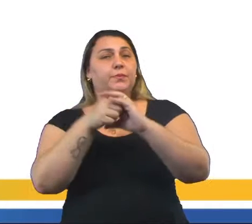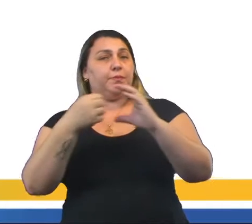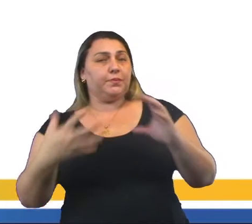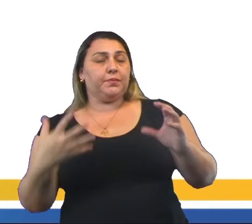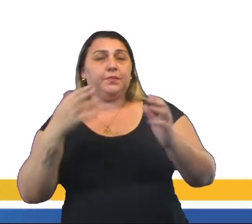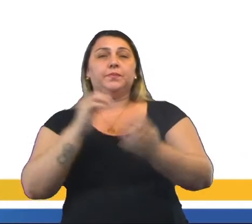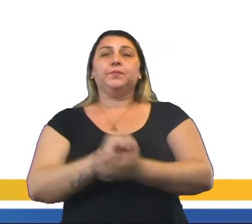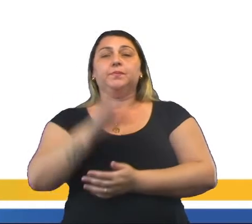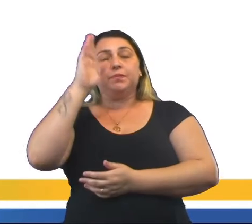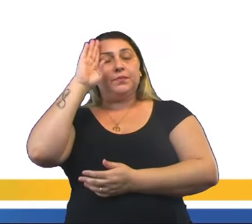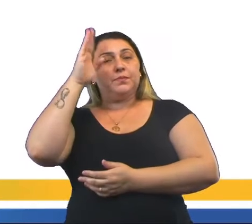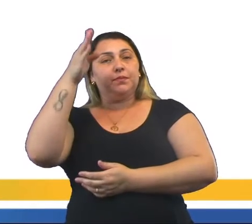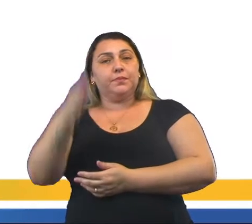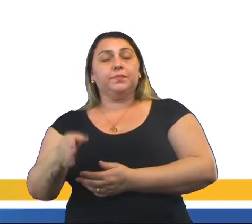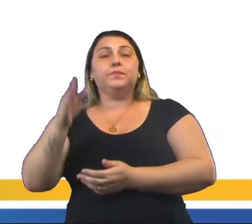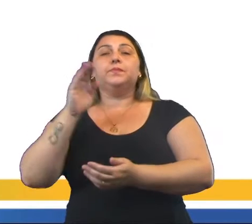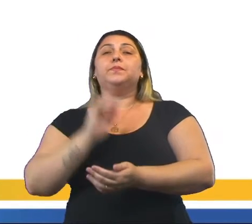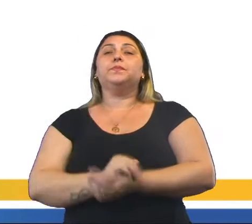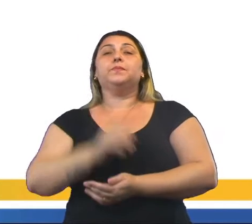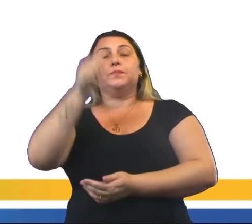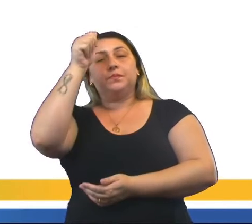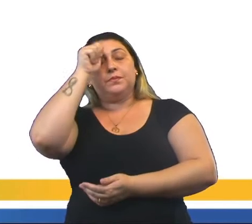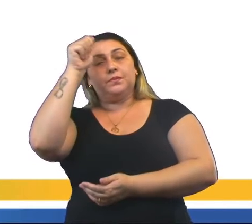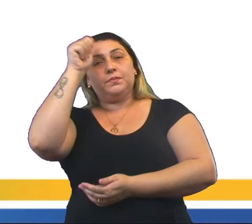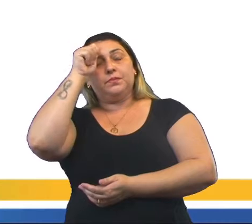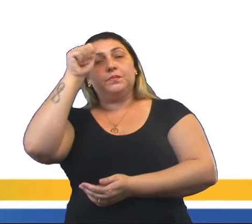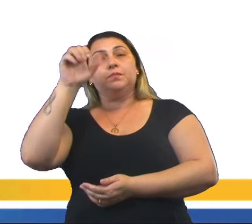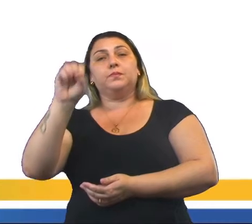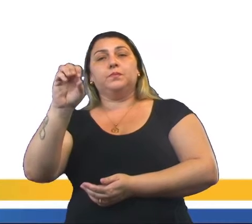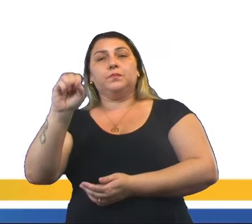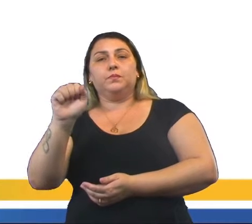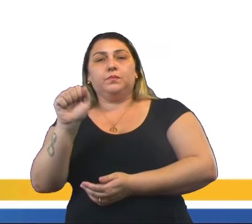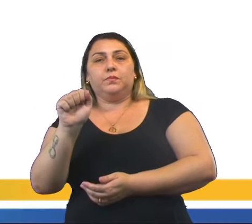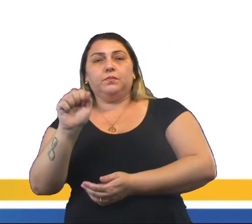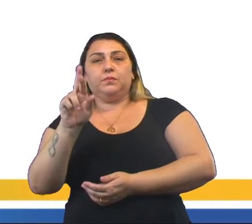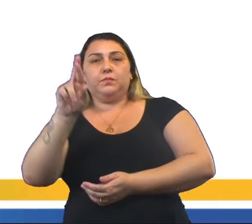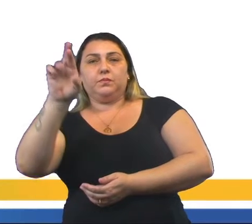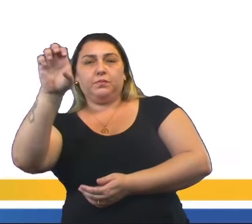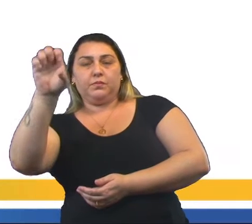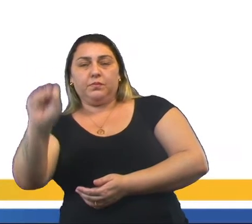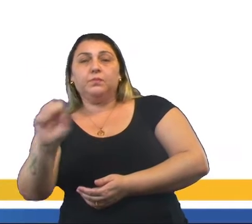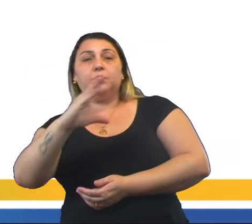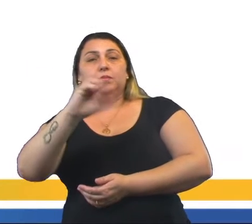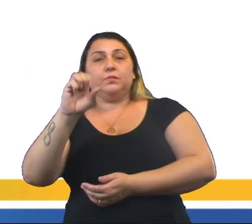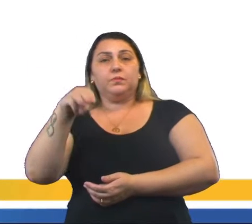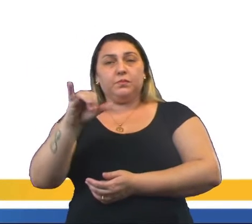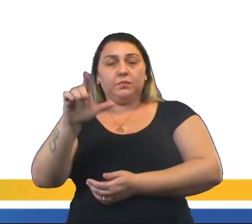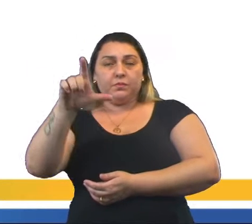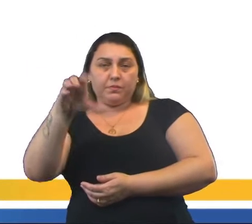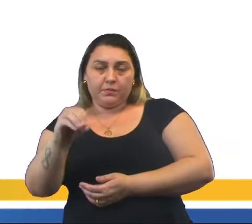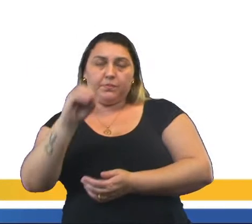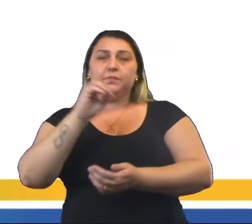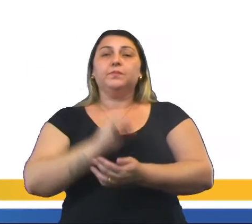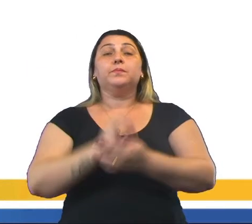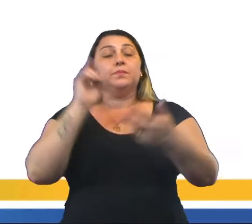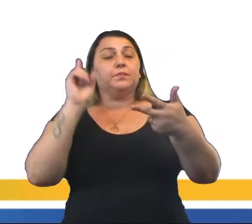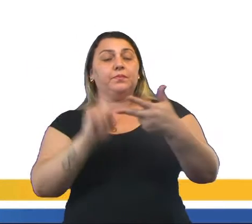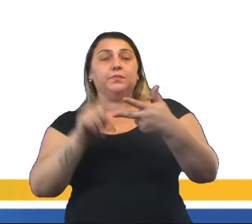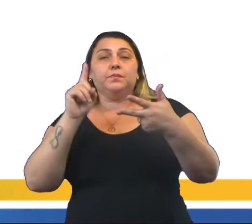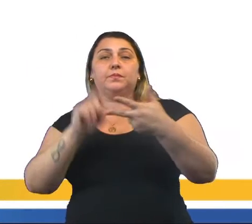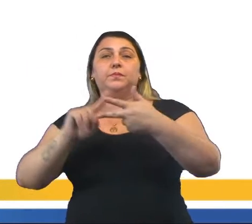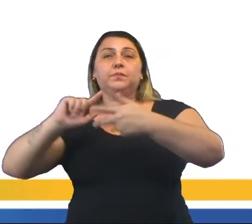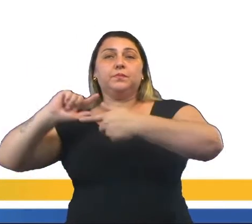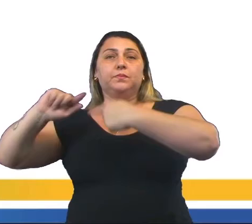características, principalmente nos autores como Soares de Passos e Camilo Castelo Branco. Na terceira